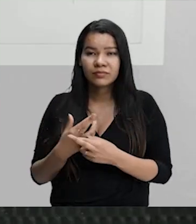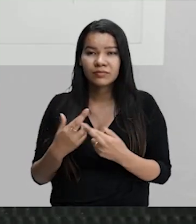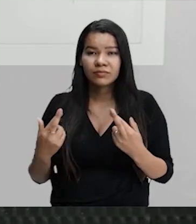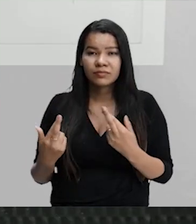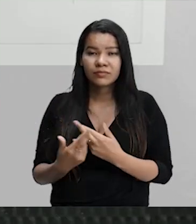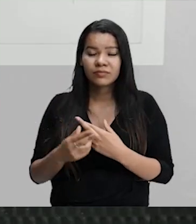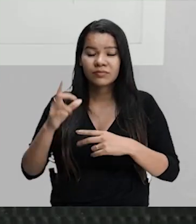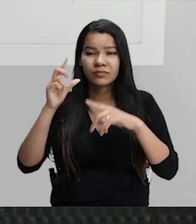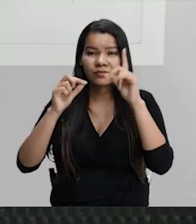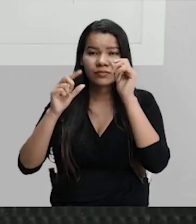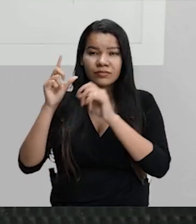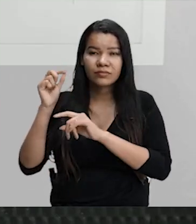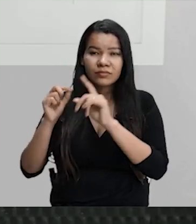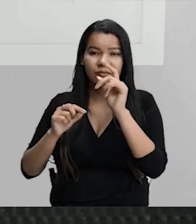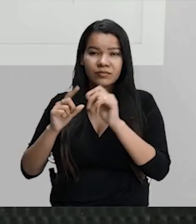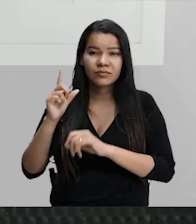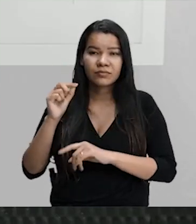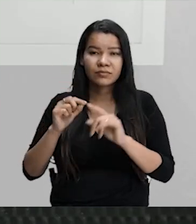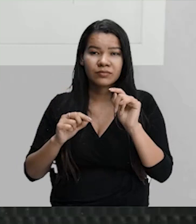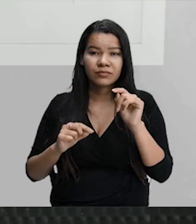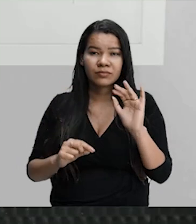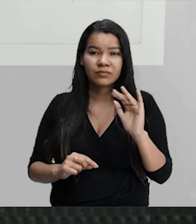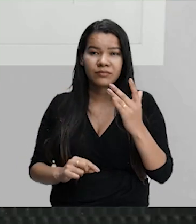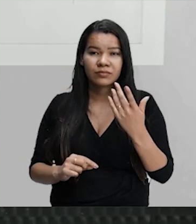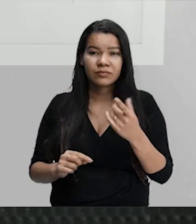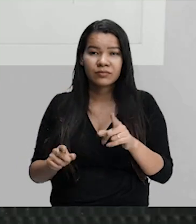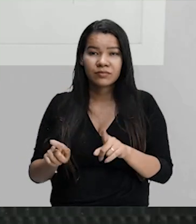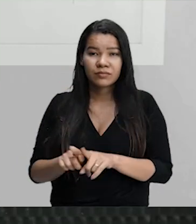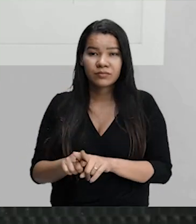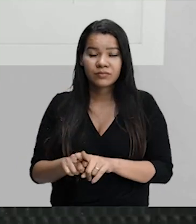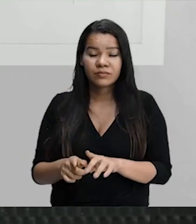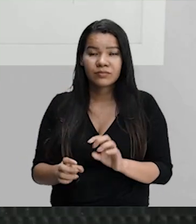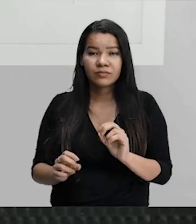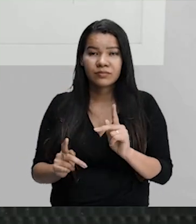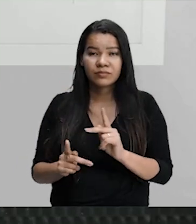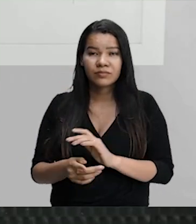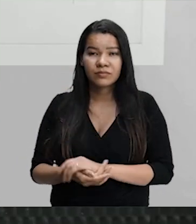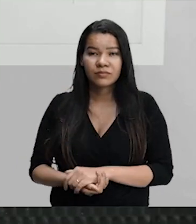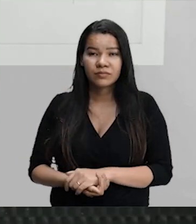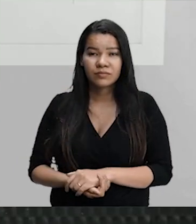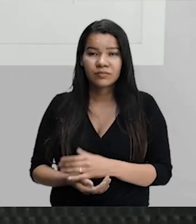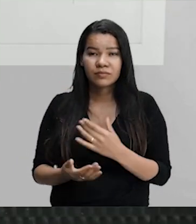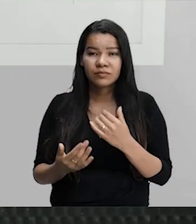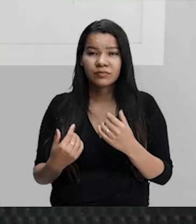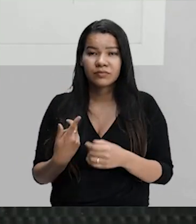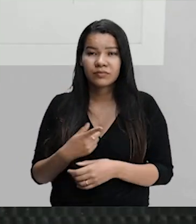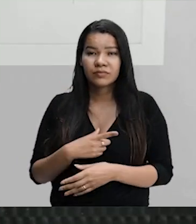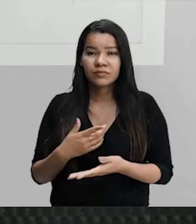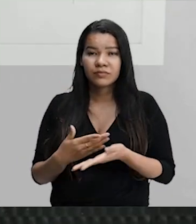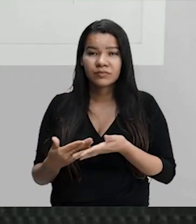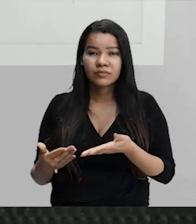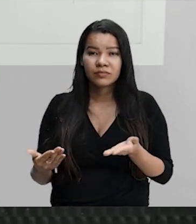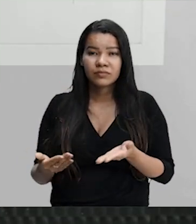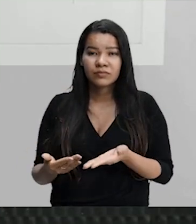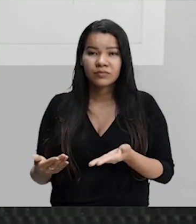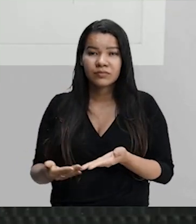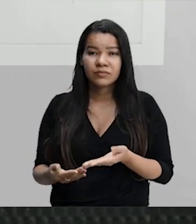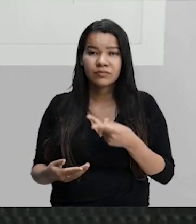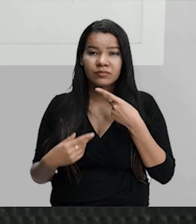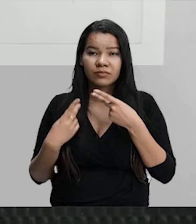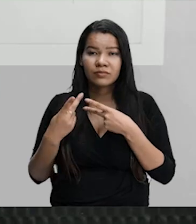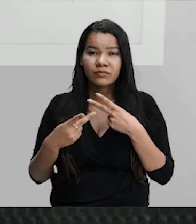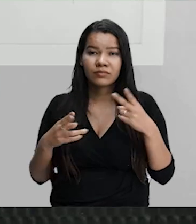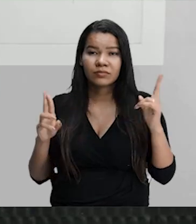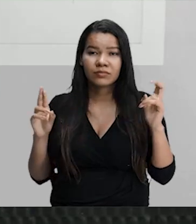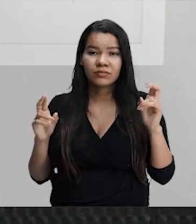essas estrelas, mas isso acontece lá também, tá ok? Então vamos começar aqui falando sobre a